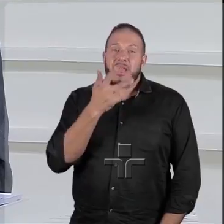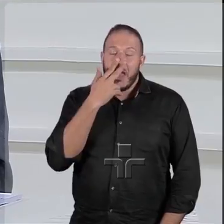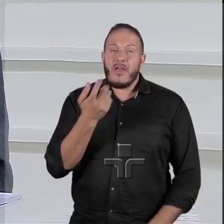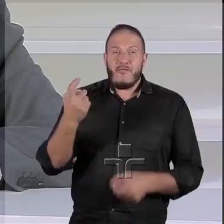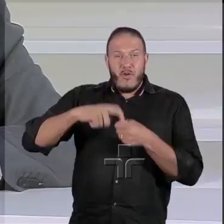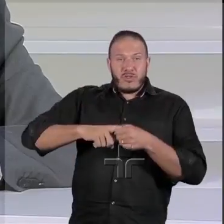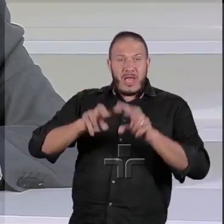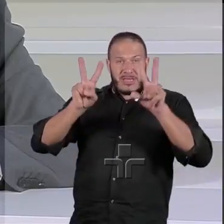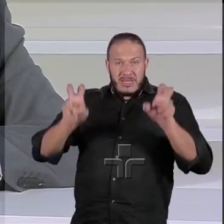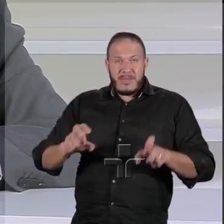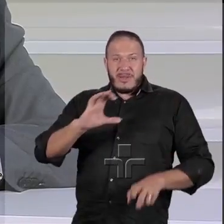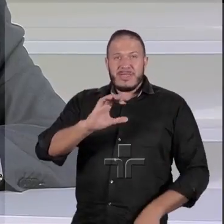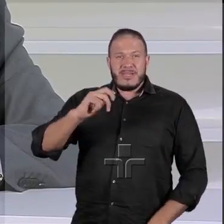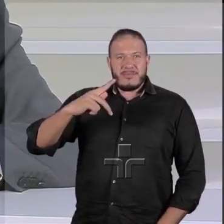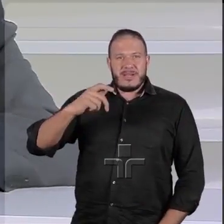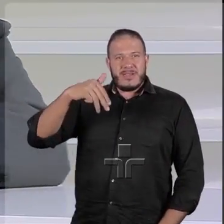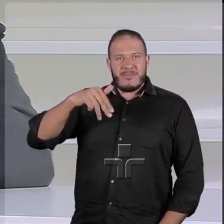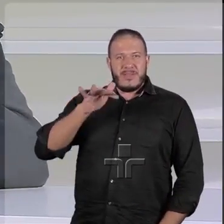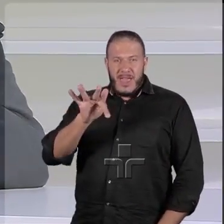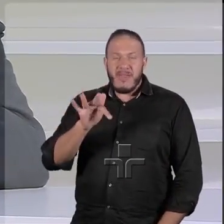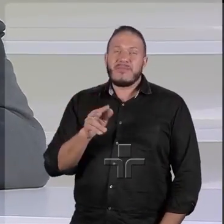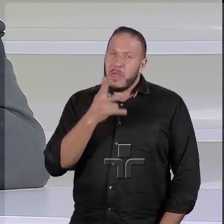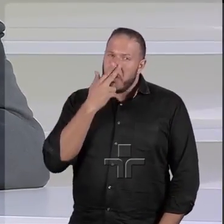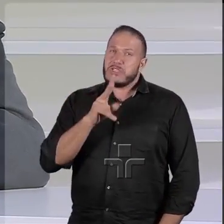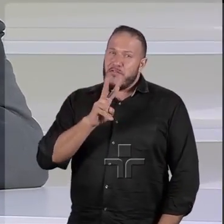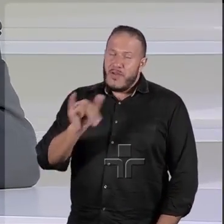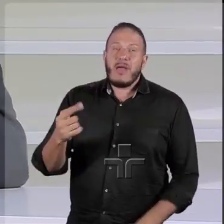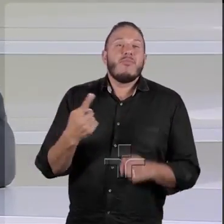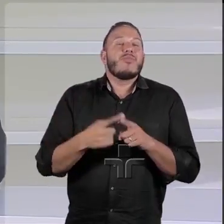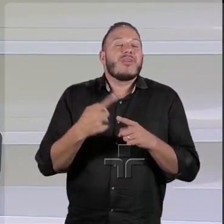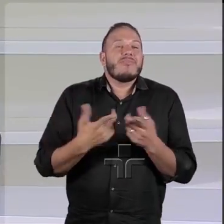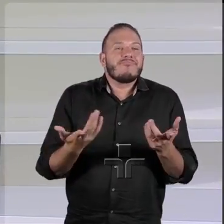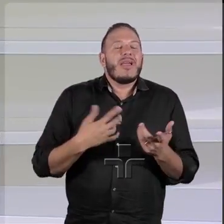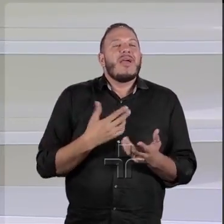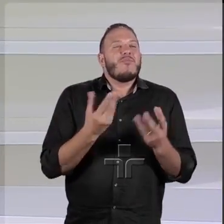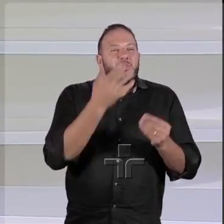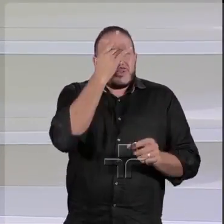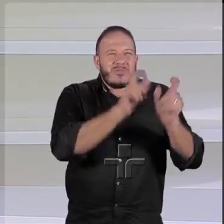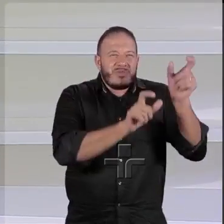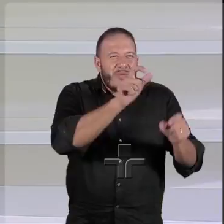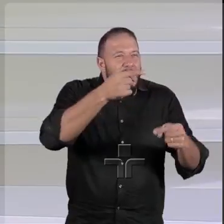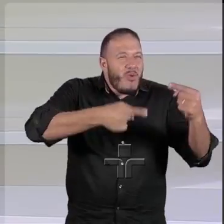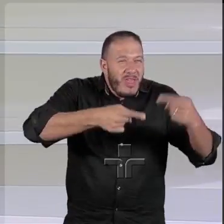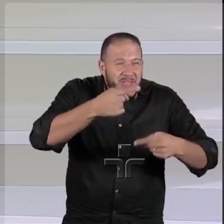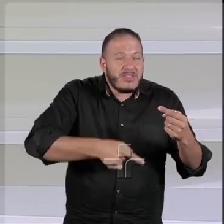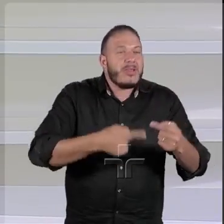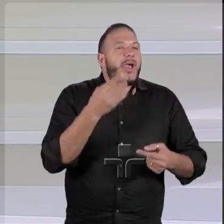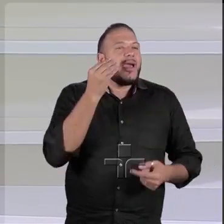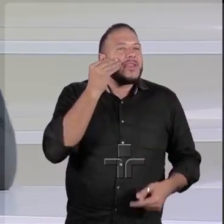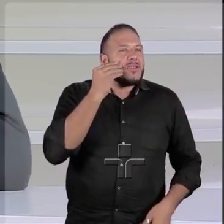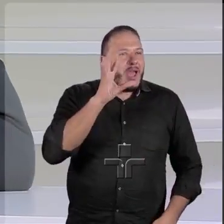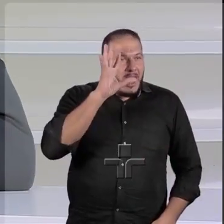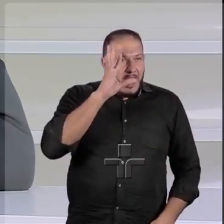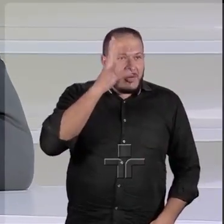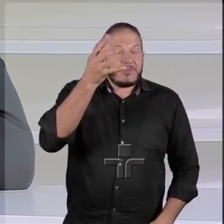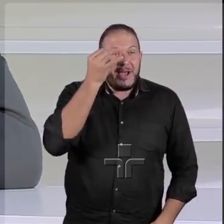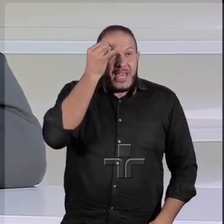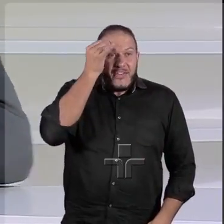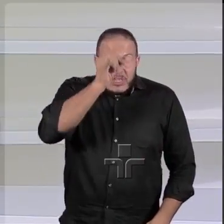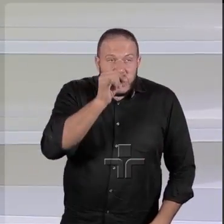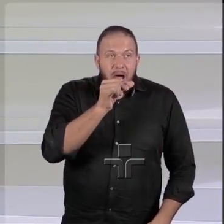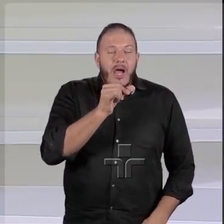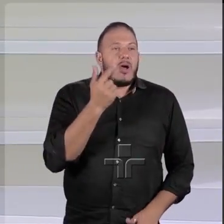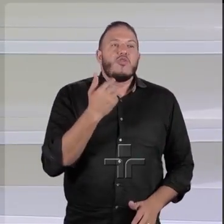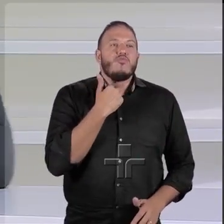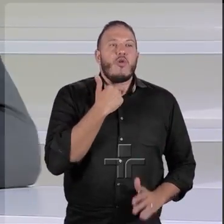vão voltar porque muitos políticos buscam a solução que não atinja, né, os privilégios. Como é